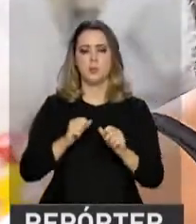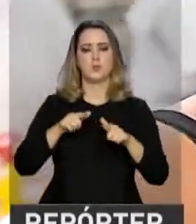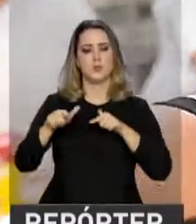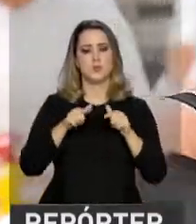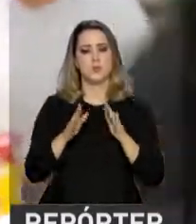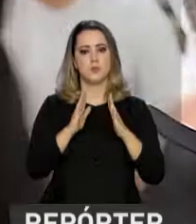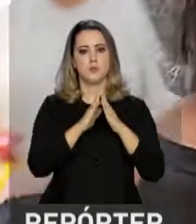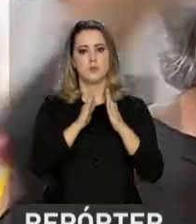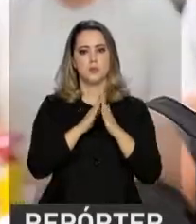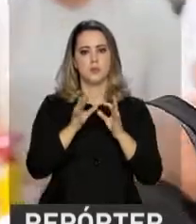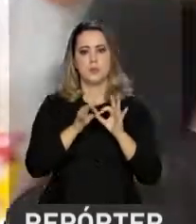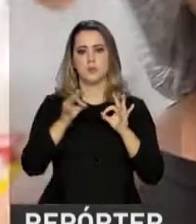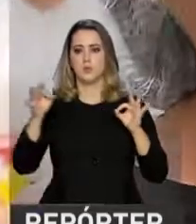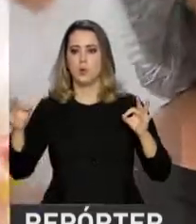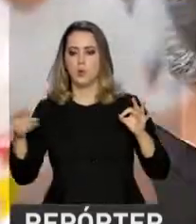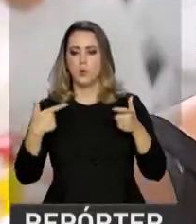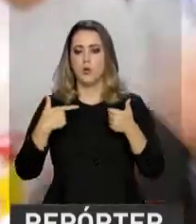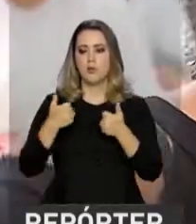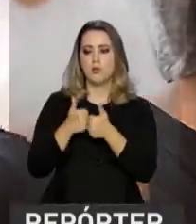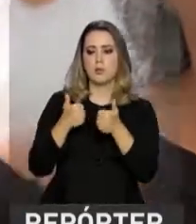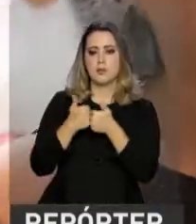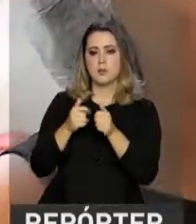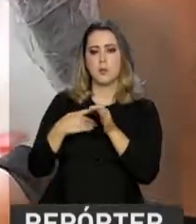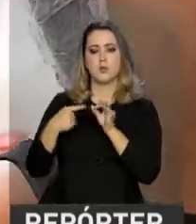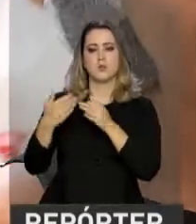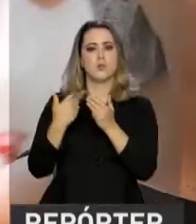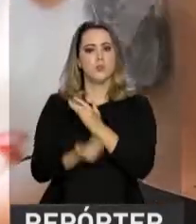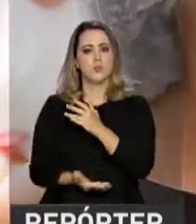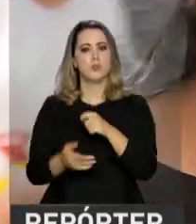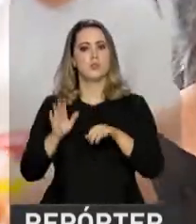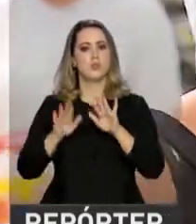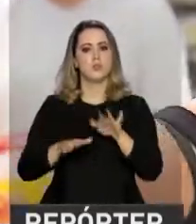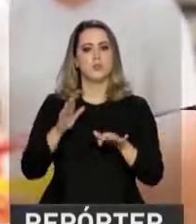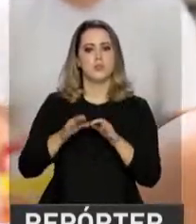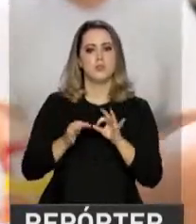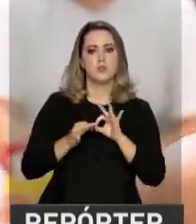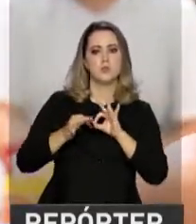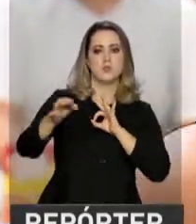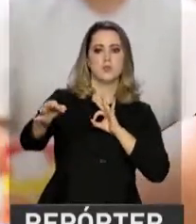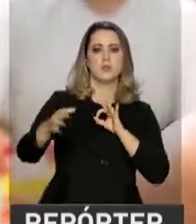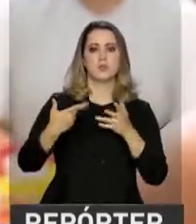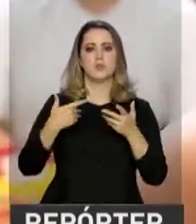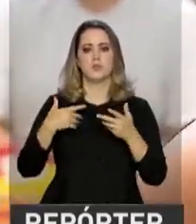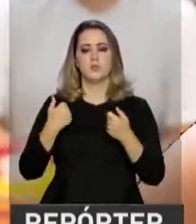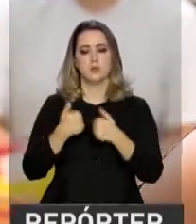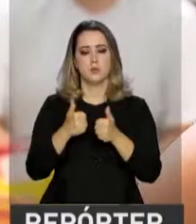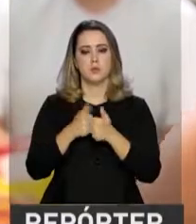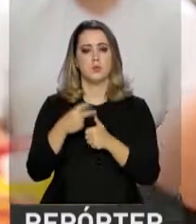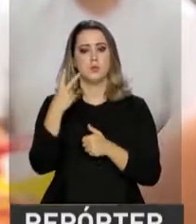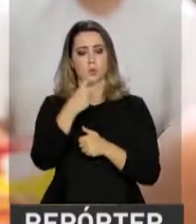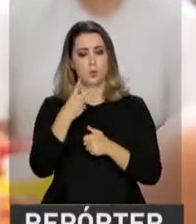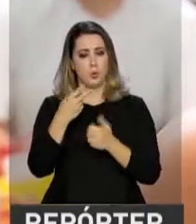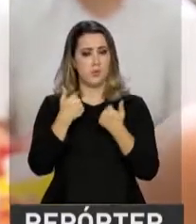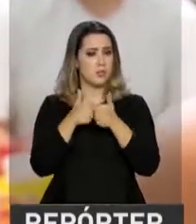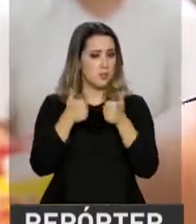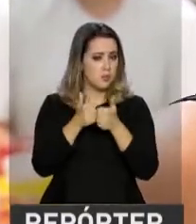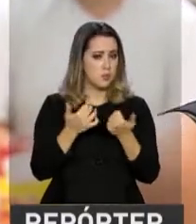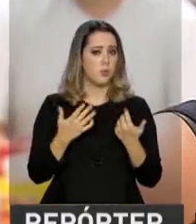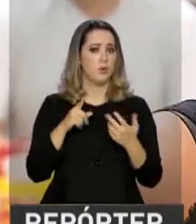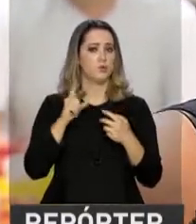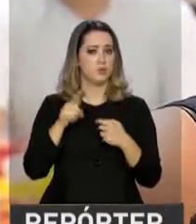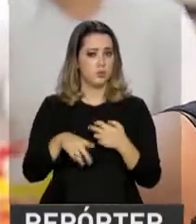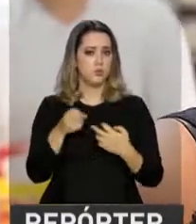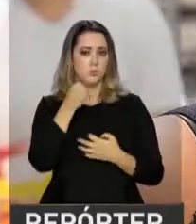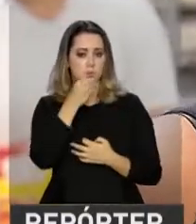na minha casa, porque o tempo, o percurso que eu vou perder para chegar no meu trabalho, às vezes você mora muito longe, às vezes você tem que pegar 2 ônibus, existe tudo isso.